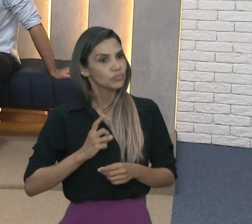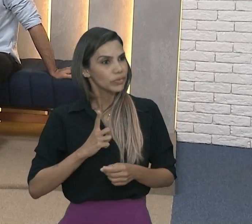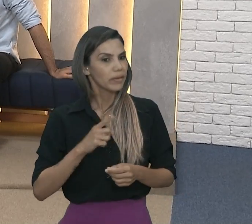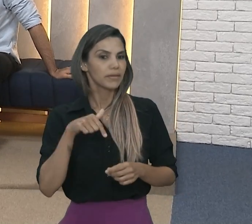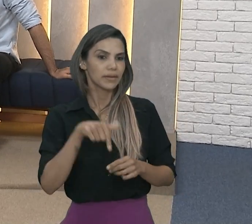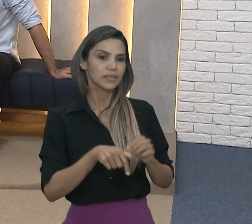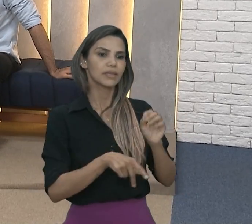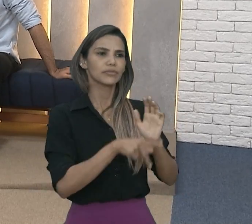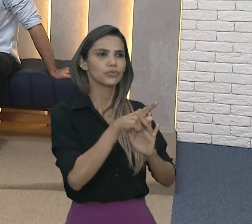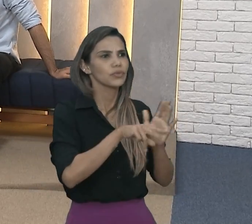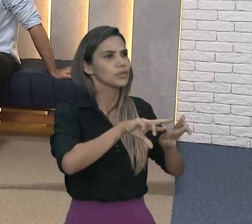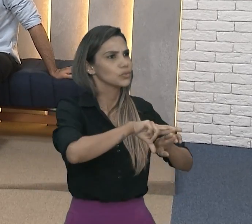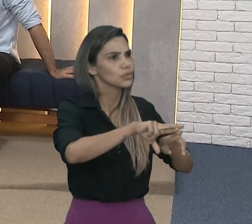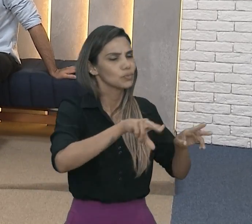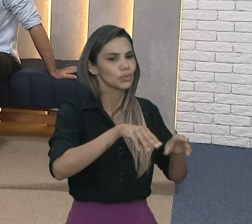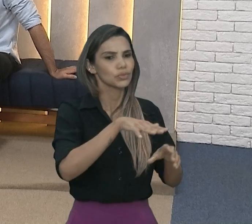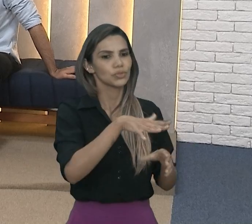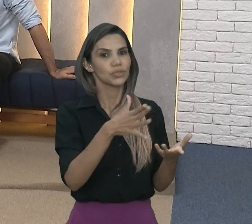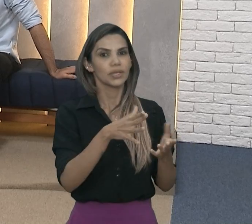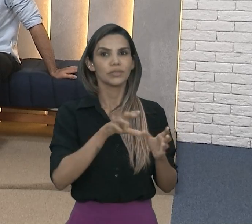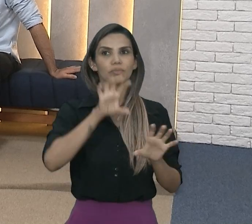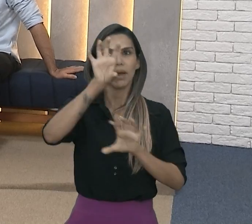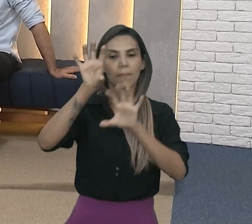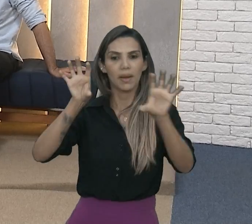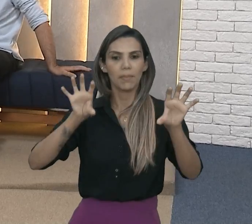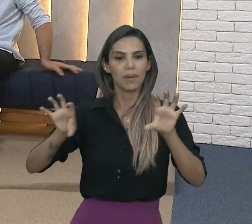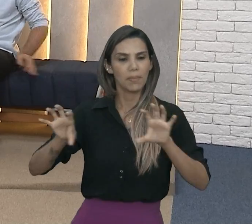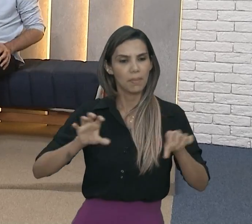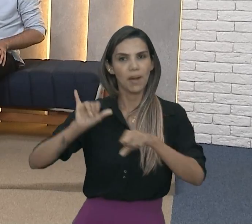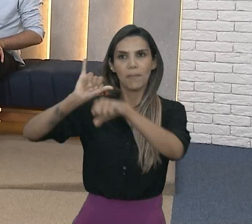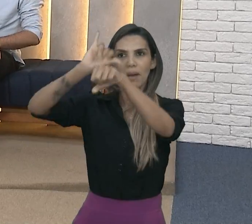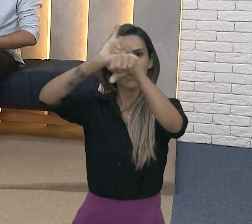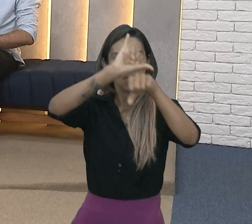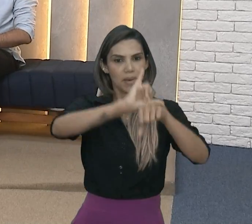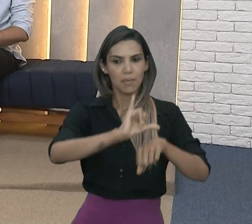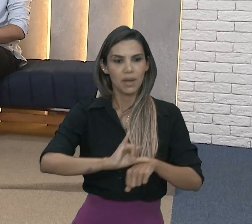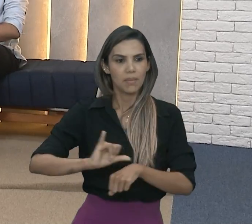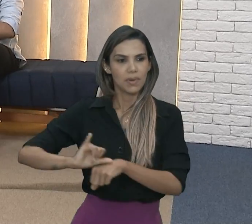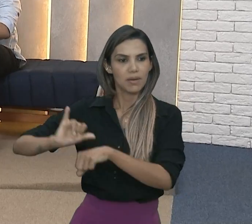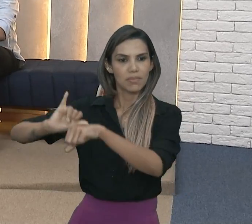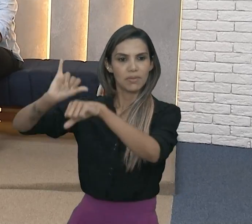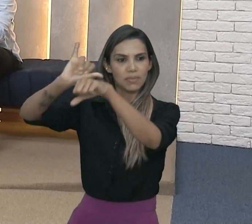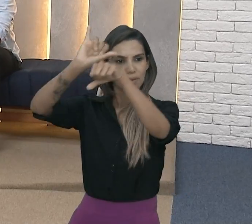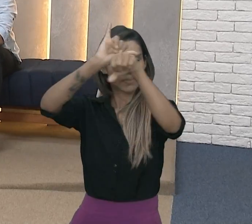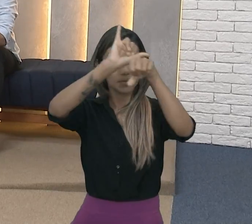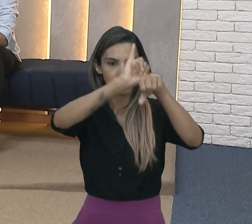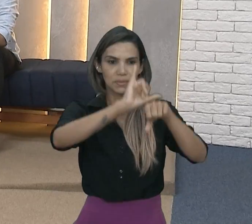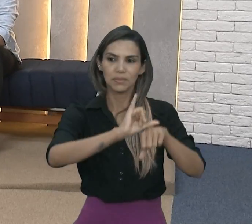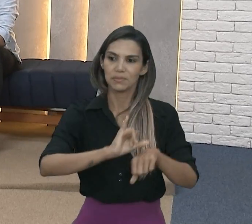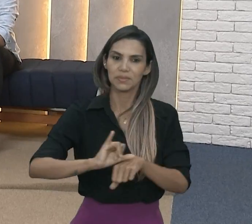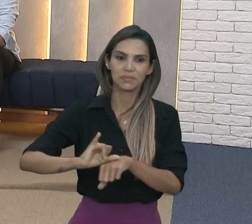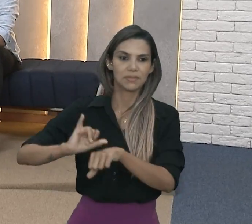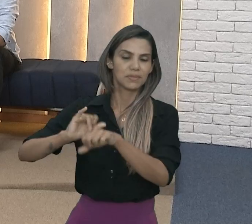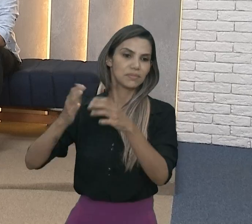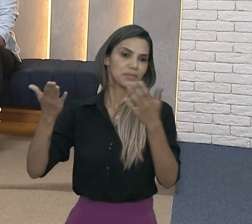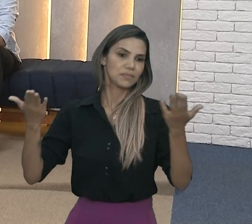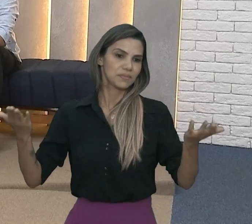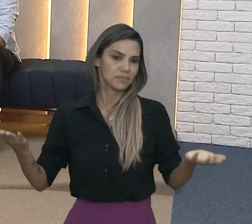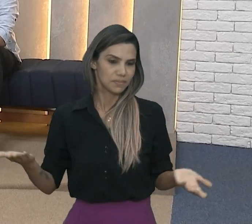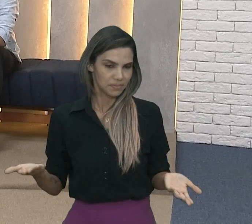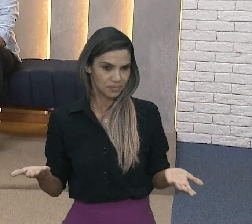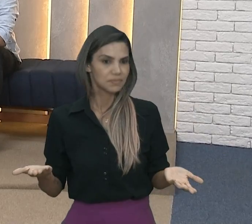de pós-graduação nos grandes centros, né? Sim. O que é um equívoco e nos últimos tempos, especialmente a